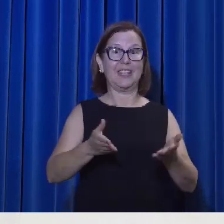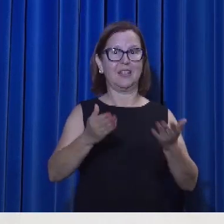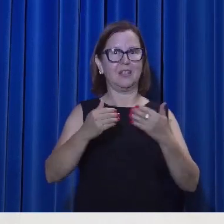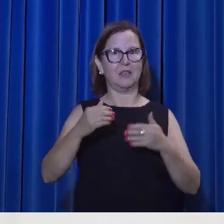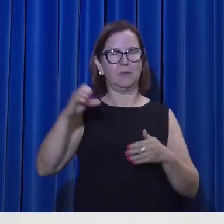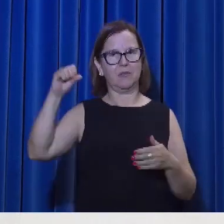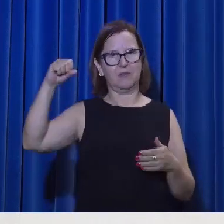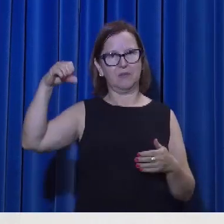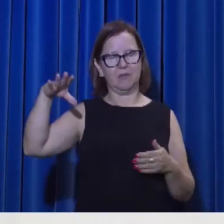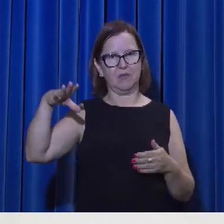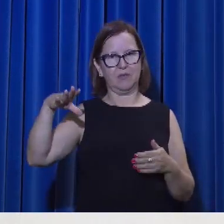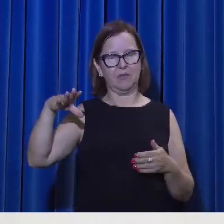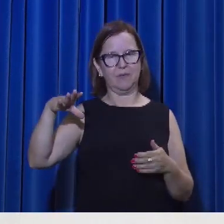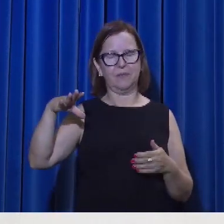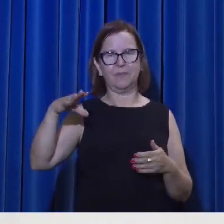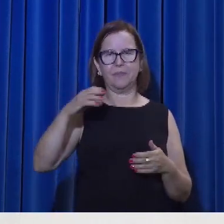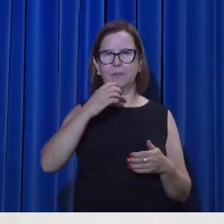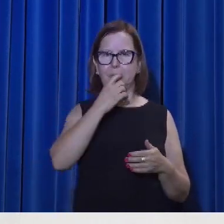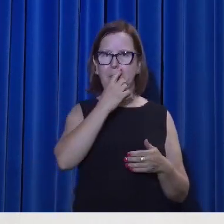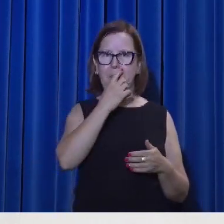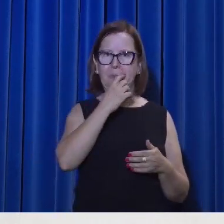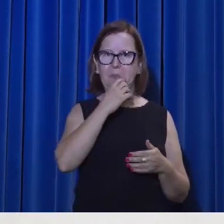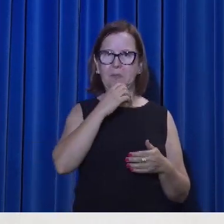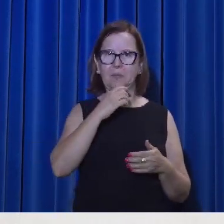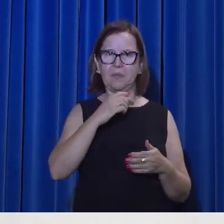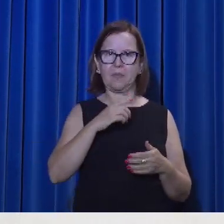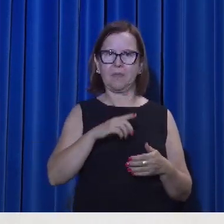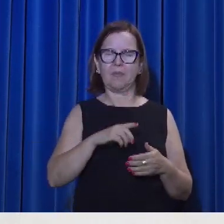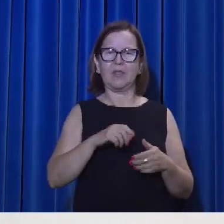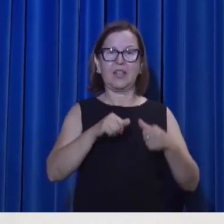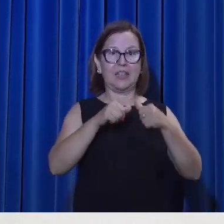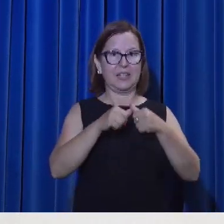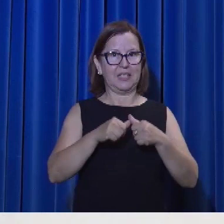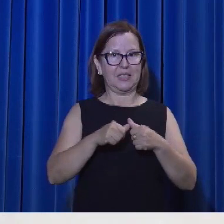está mergulhado em densas trevas.